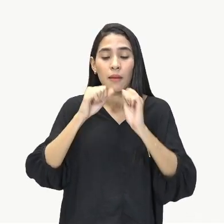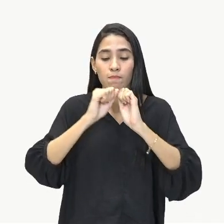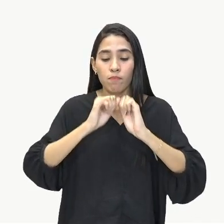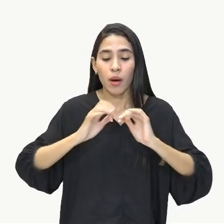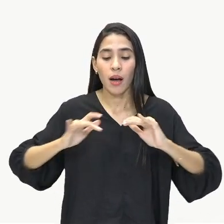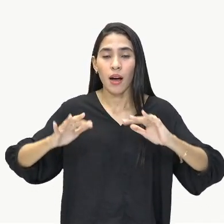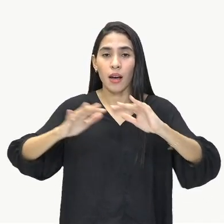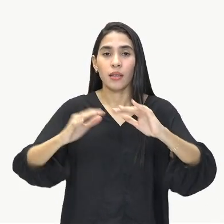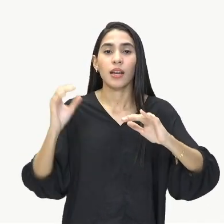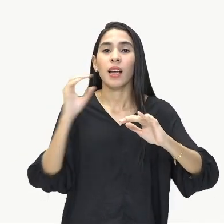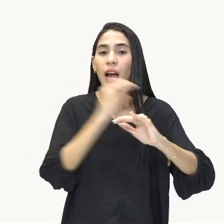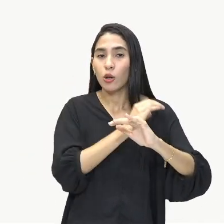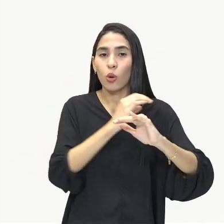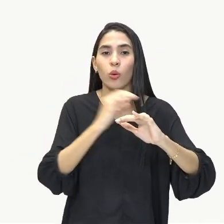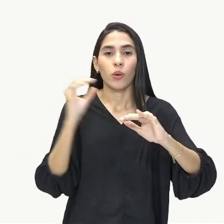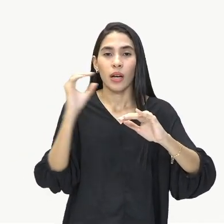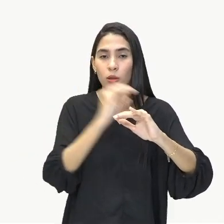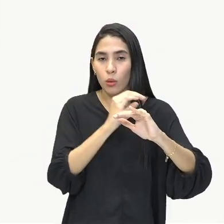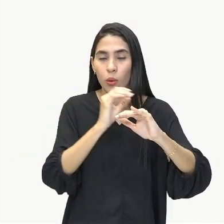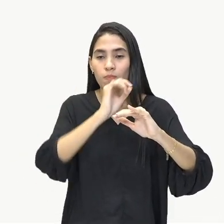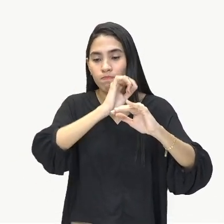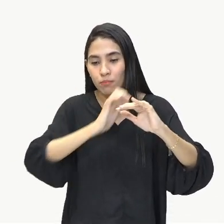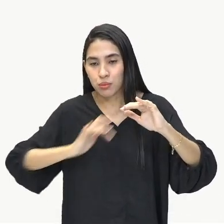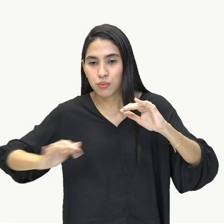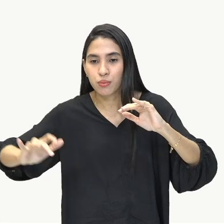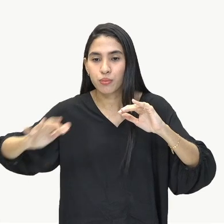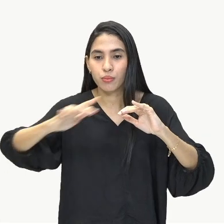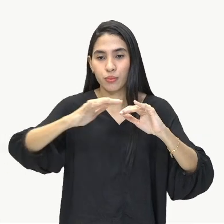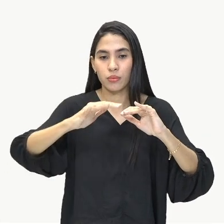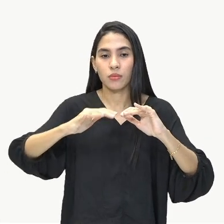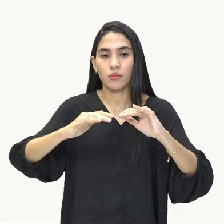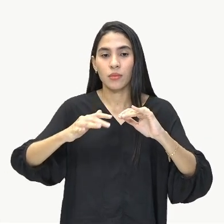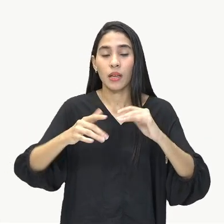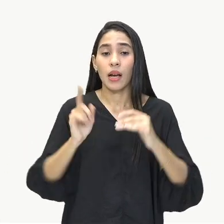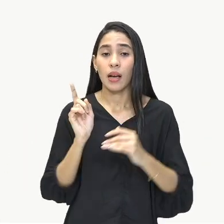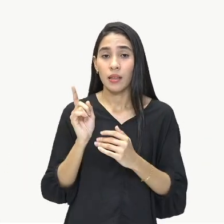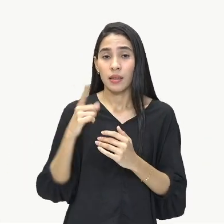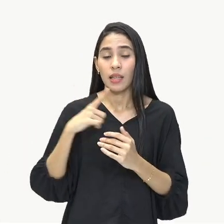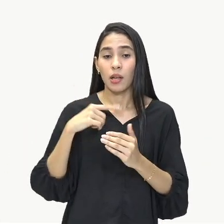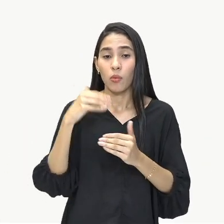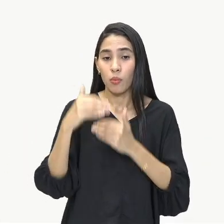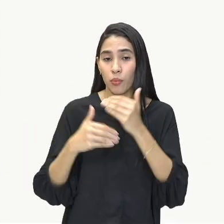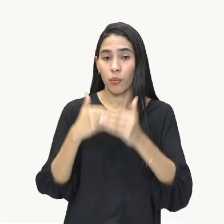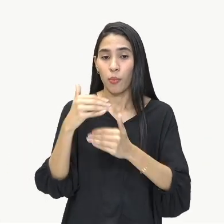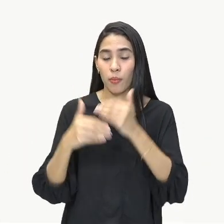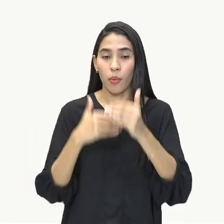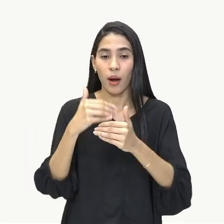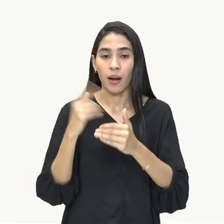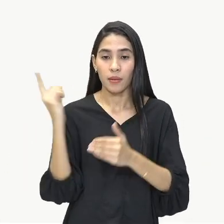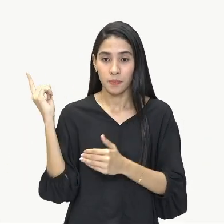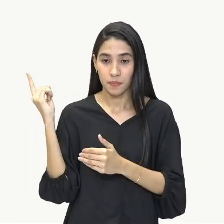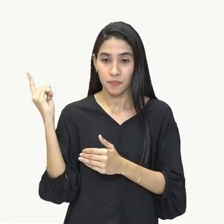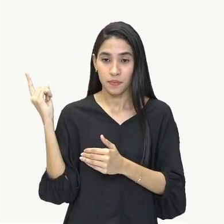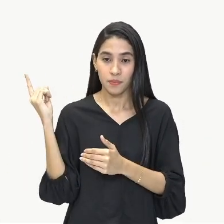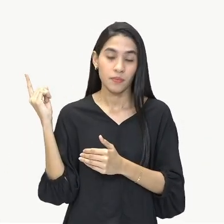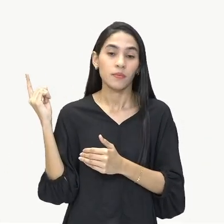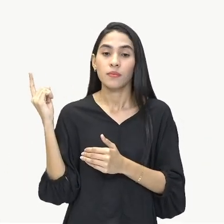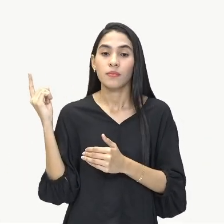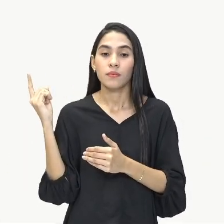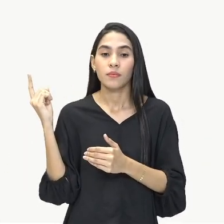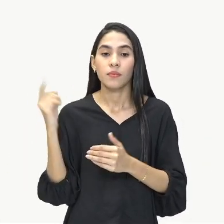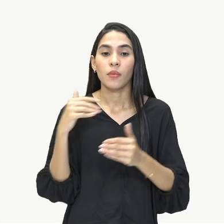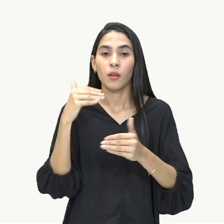calor. Então, eu posso dizer que aqui é um processo